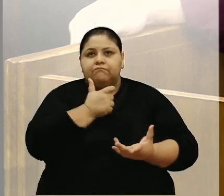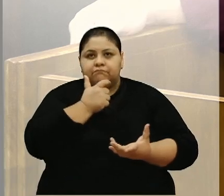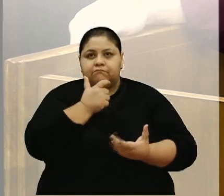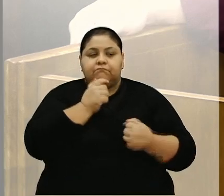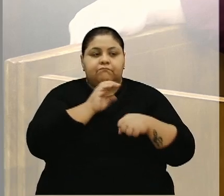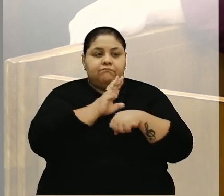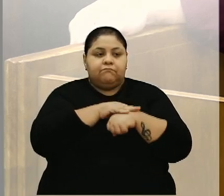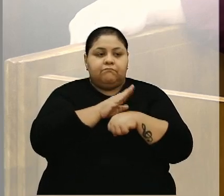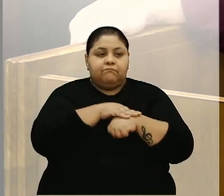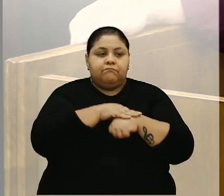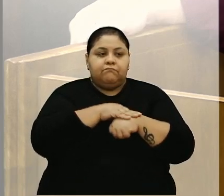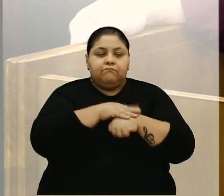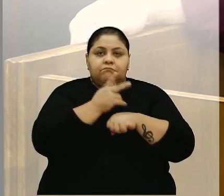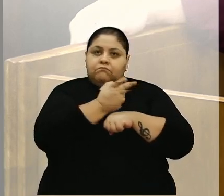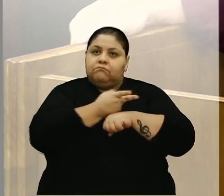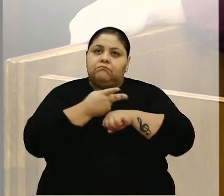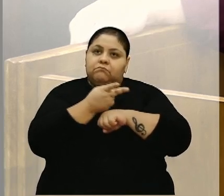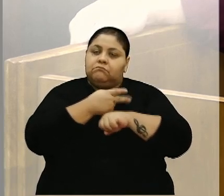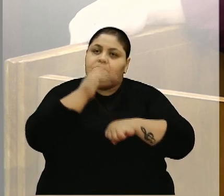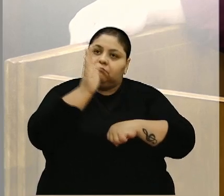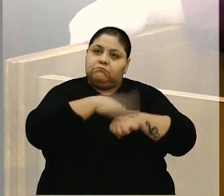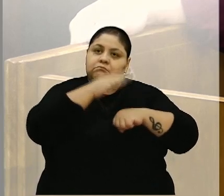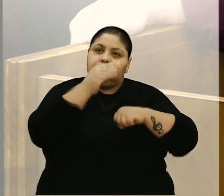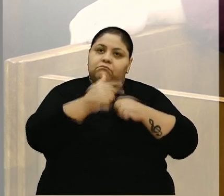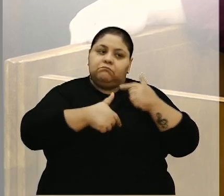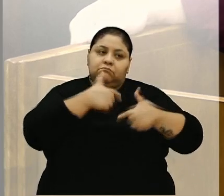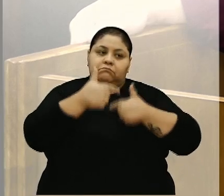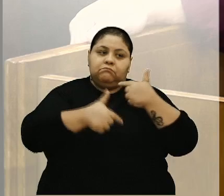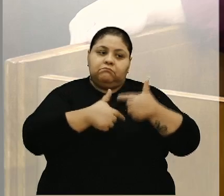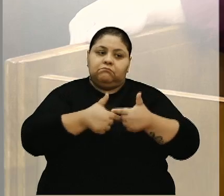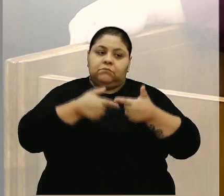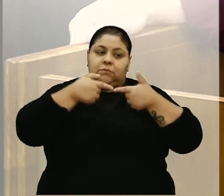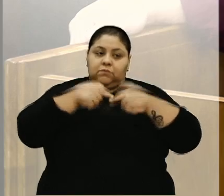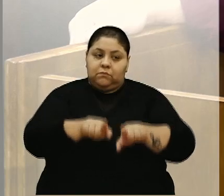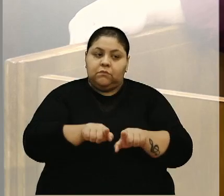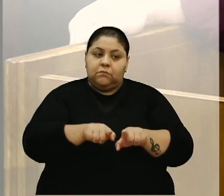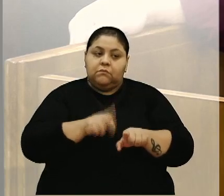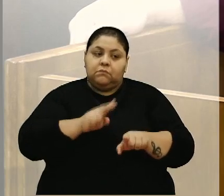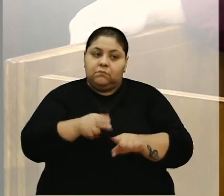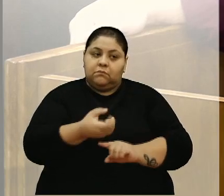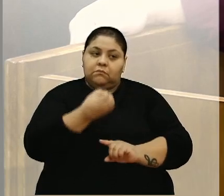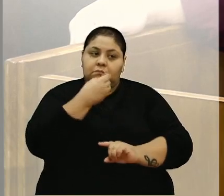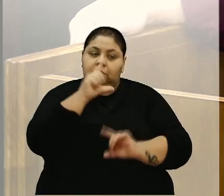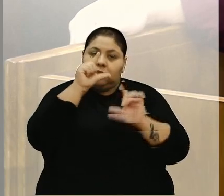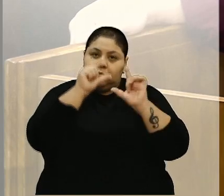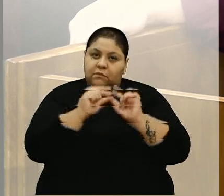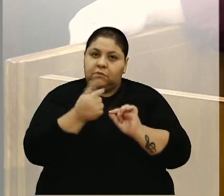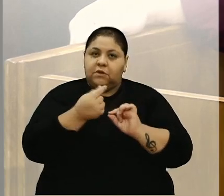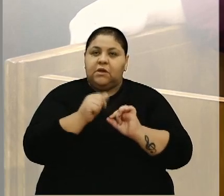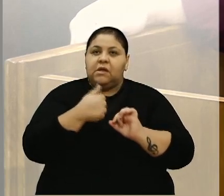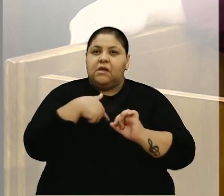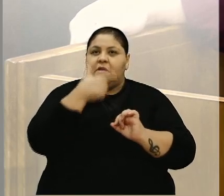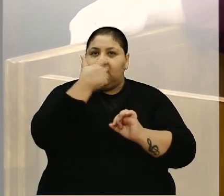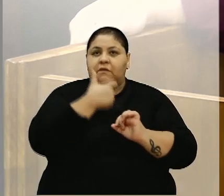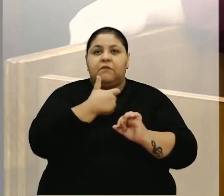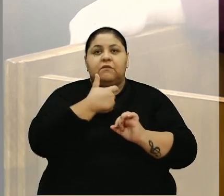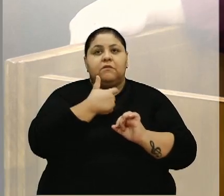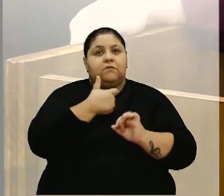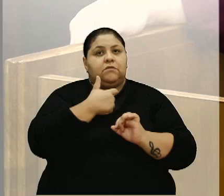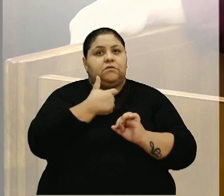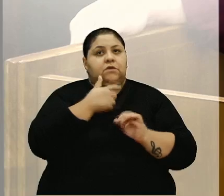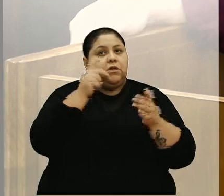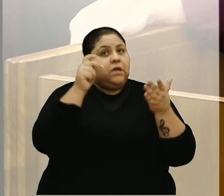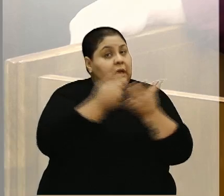momento é de nós procurarmos mais empresas, porque a concorrência sempre é bom, né? Que daí eles baixam um pouco o valor, porque eu achei que tá fora dos